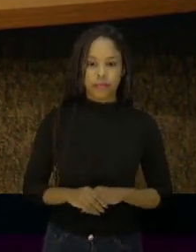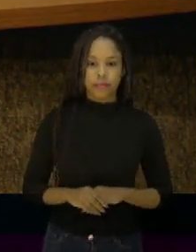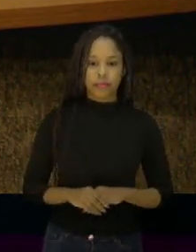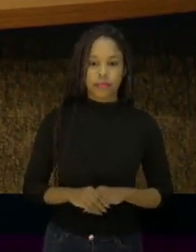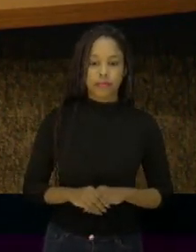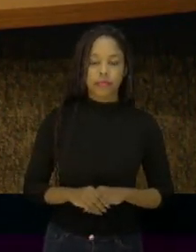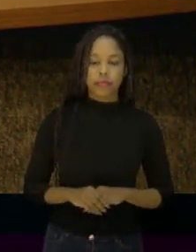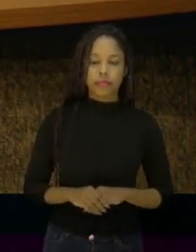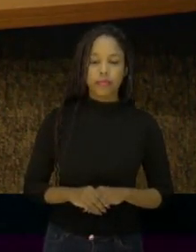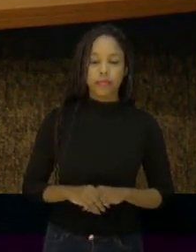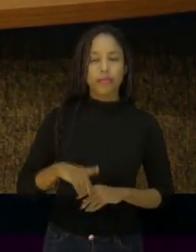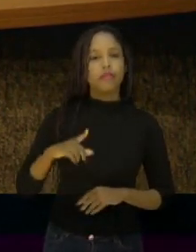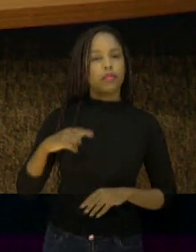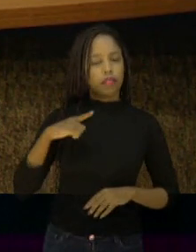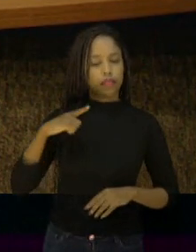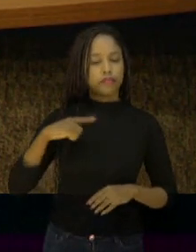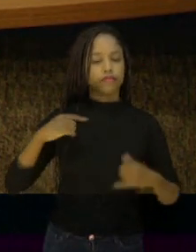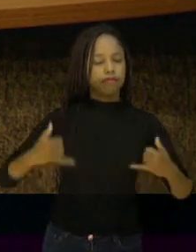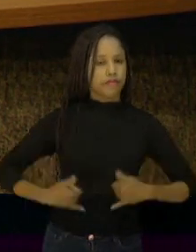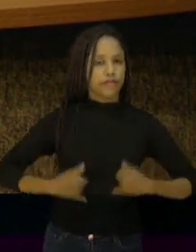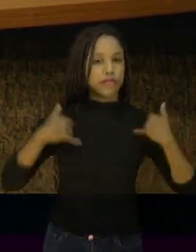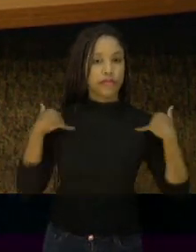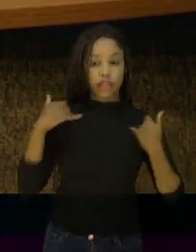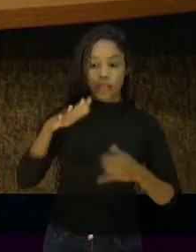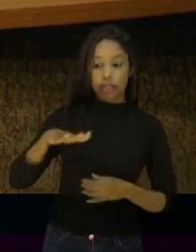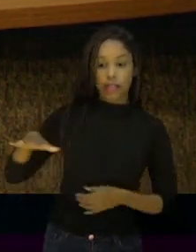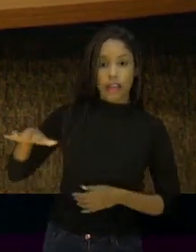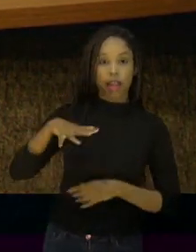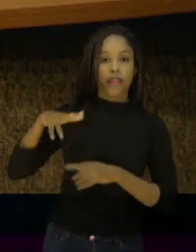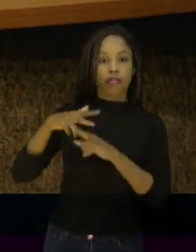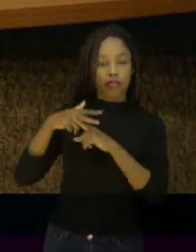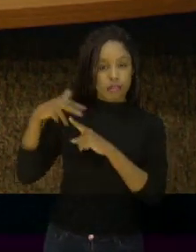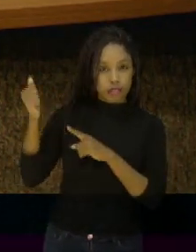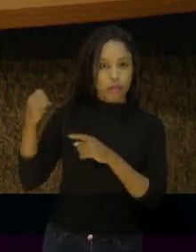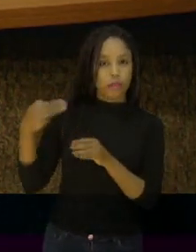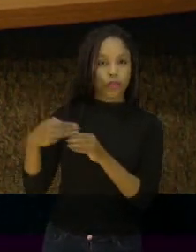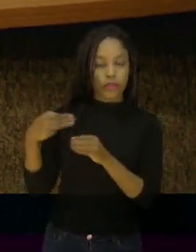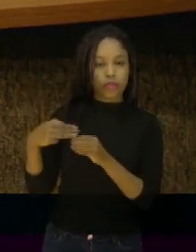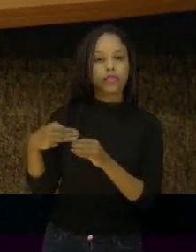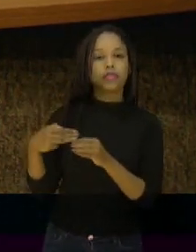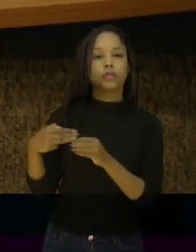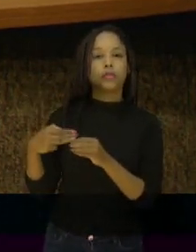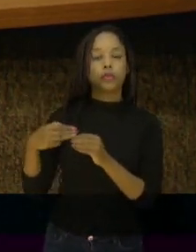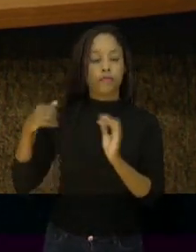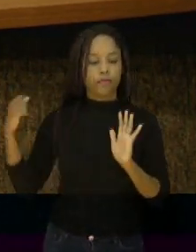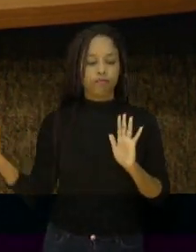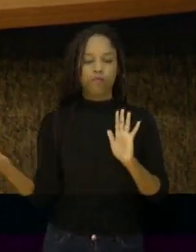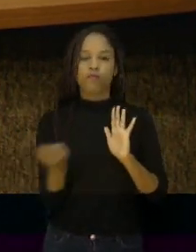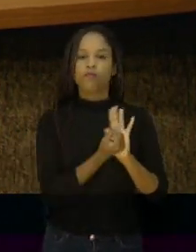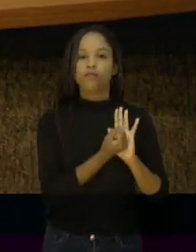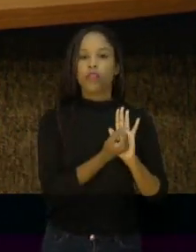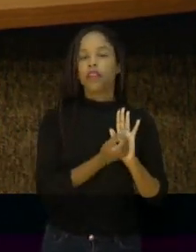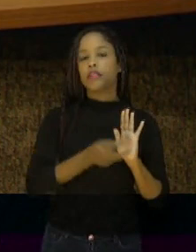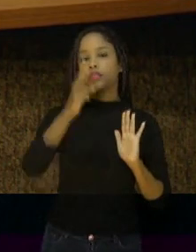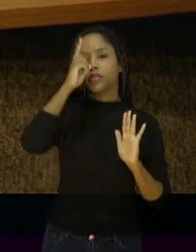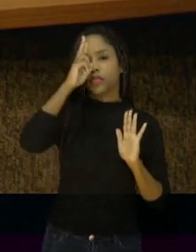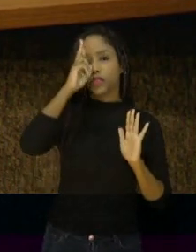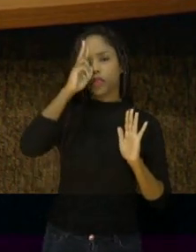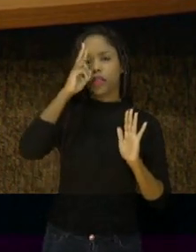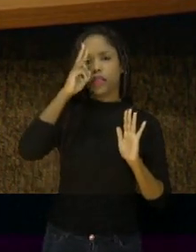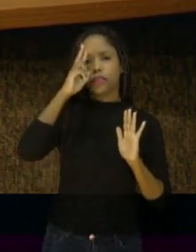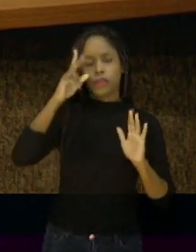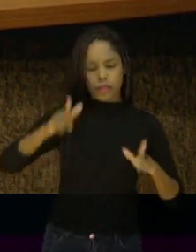de heroísmo no solo de Santo Antão, escrita de modo perene, o espírito das